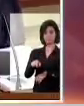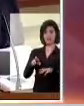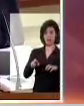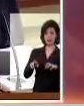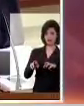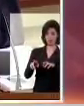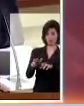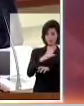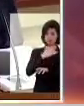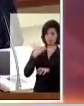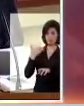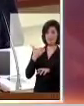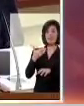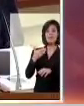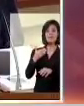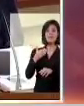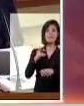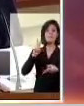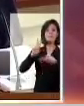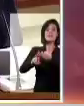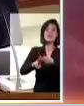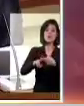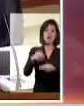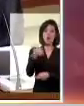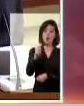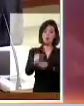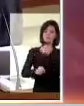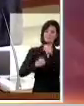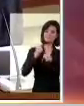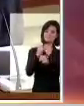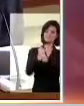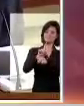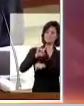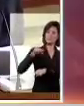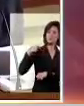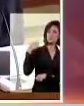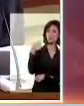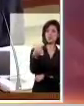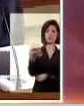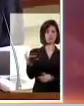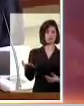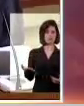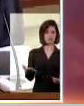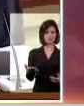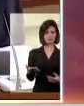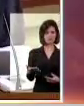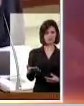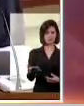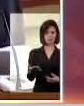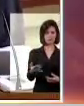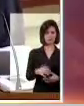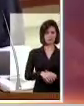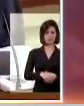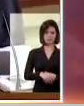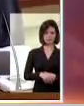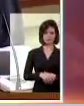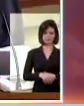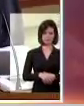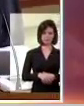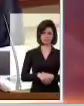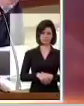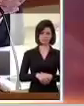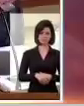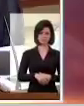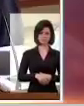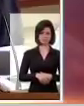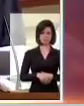vista eleitoral, inclusive. Porque agora prende-se Lula, vai acontecer nos próximos, na primeira quinzena, né? Prende-se o